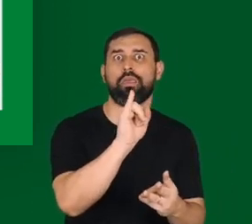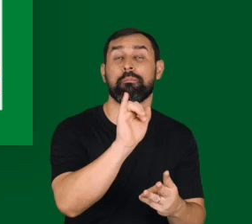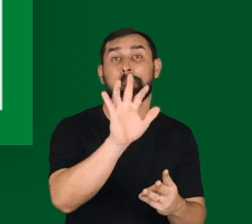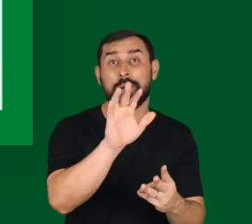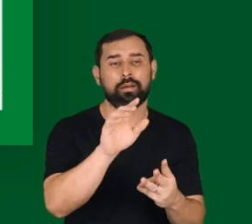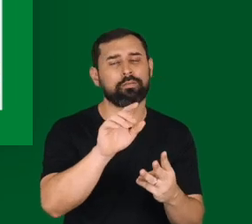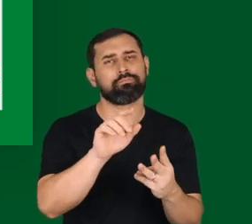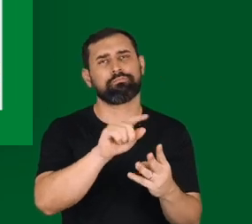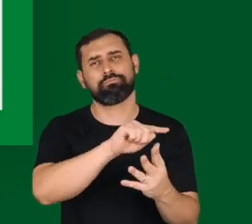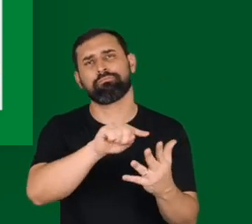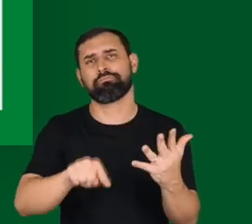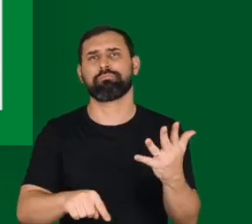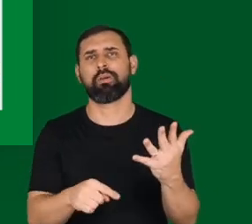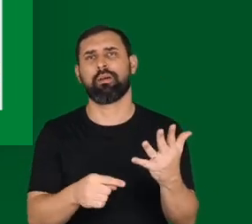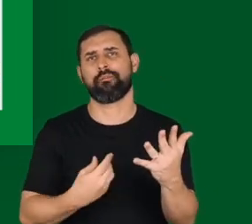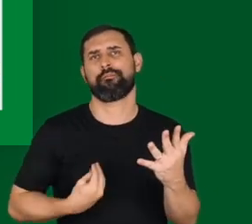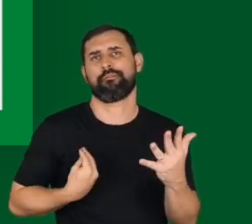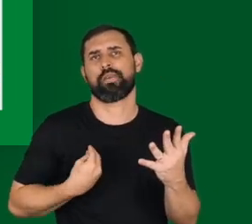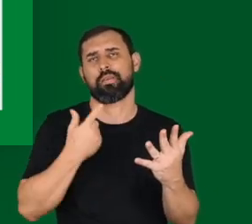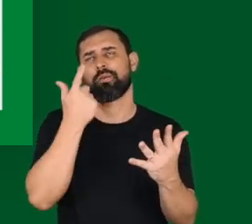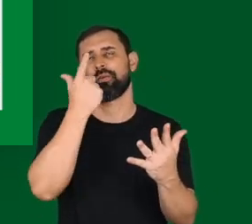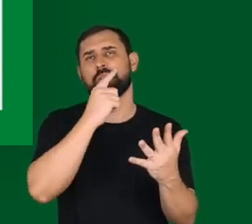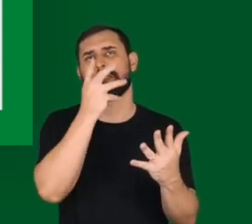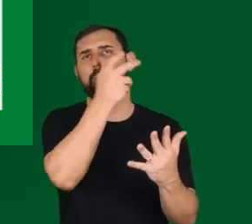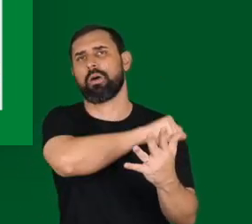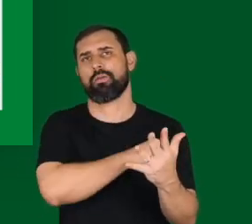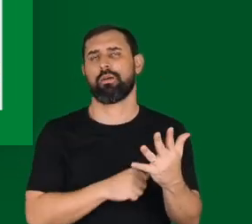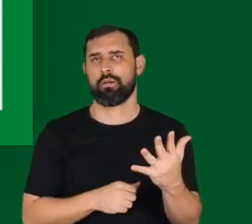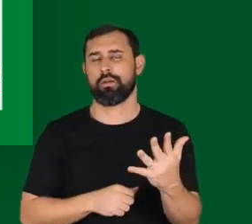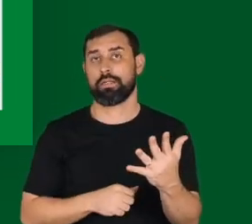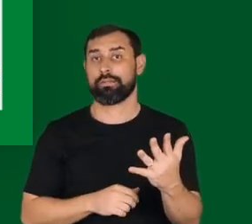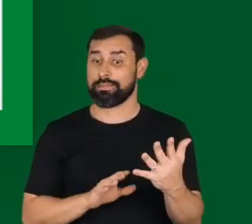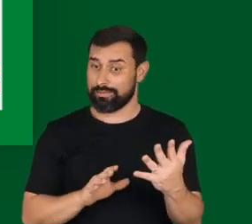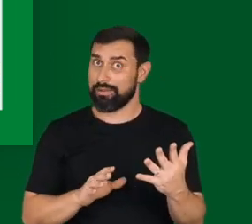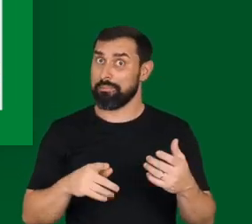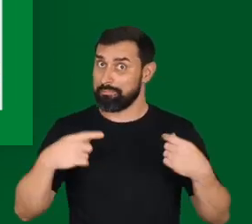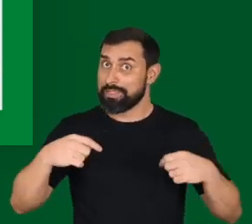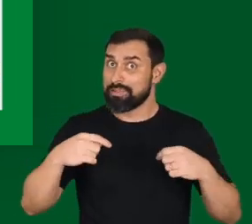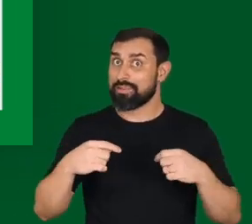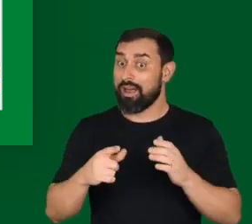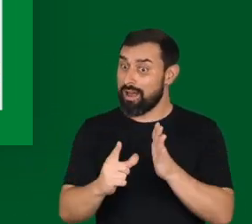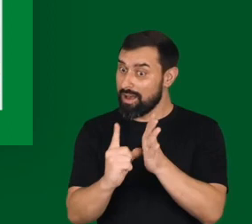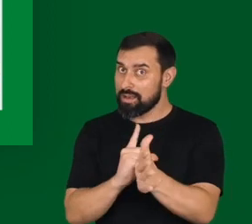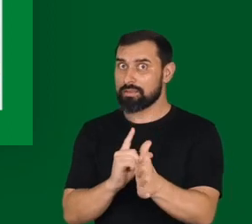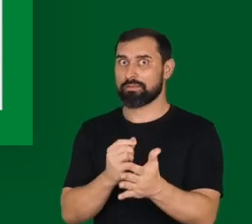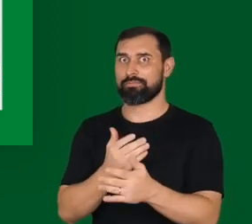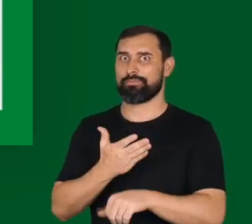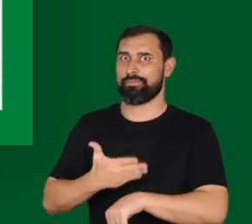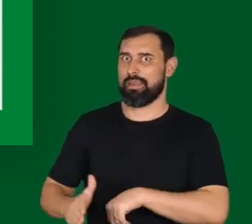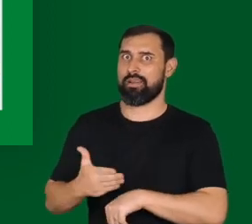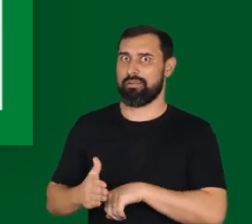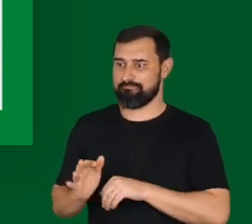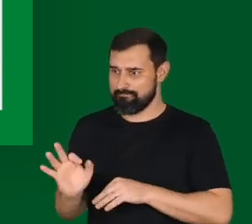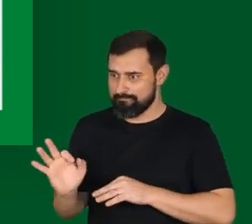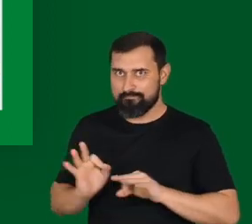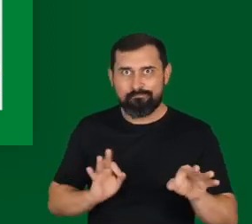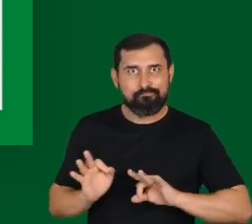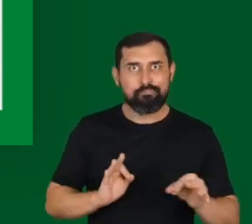5 conseguiram sobreviver. Então, realmente, a gente tem que estar preparado para atender esse tipo de paciente, né,